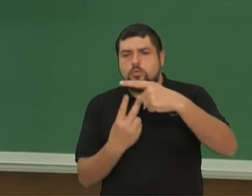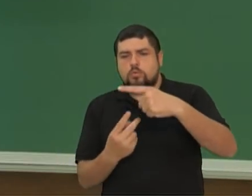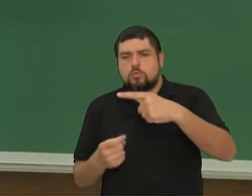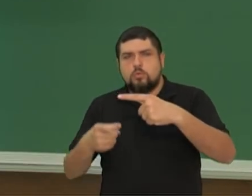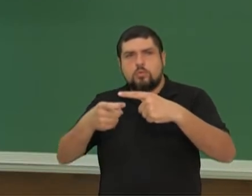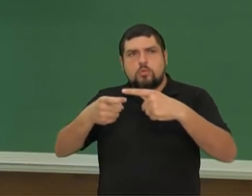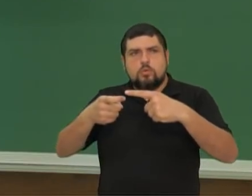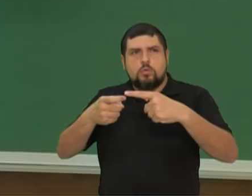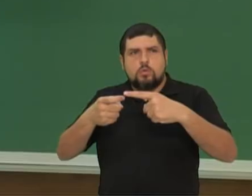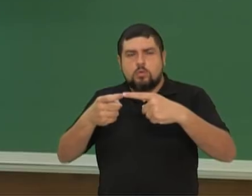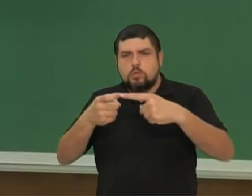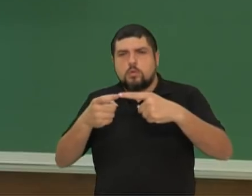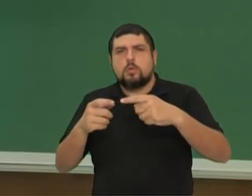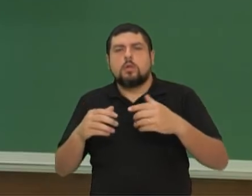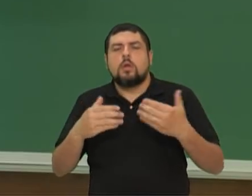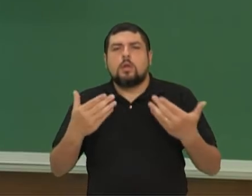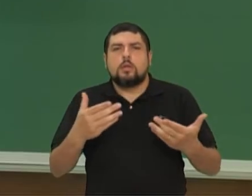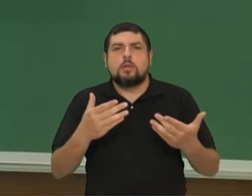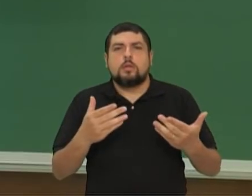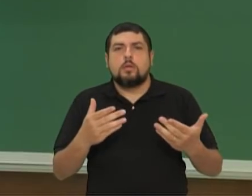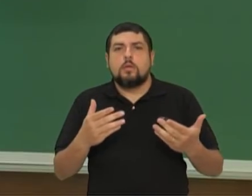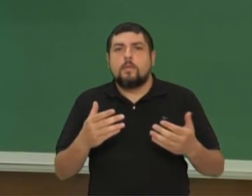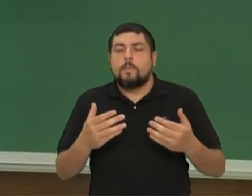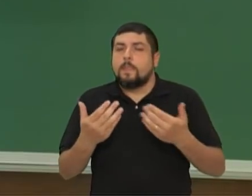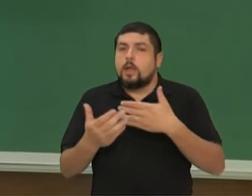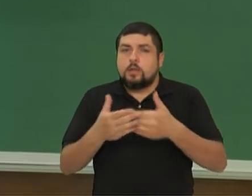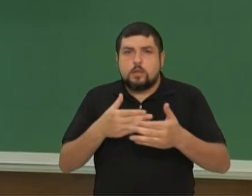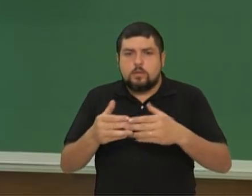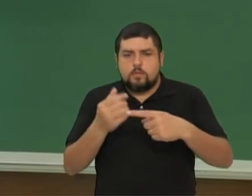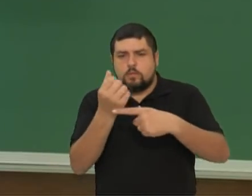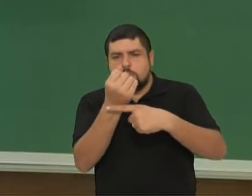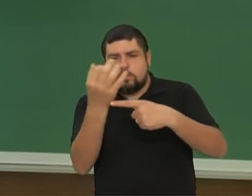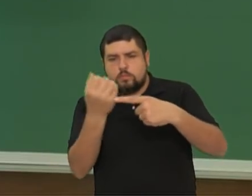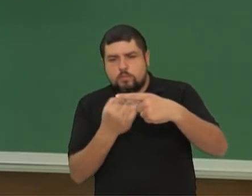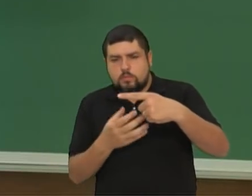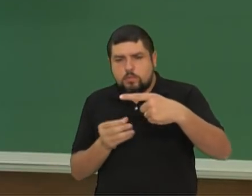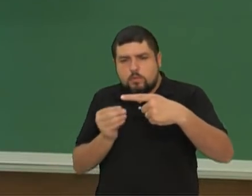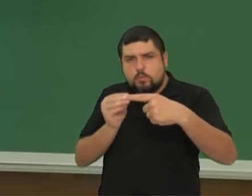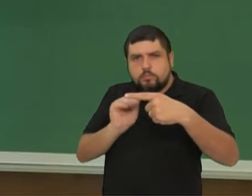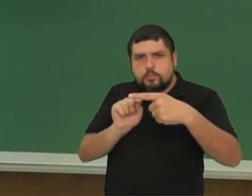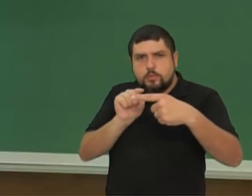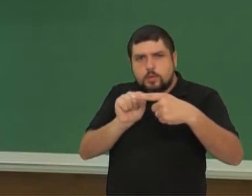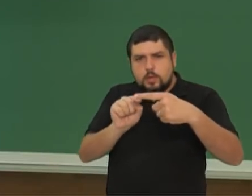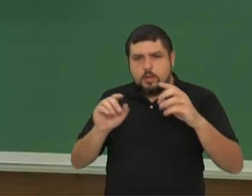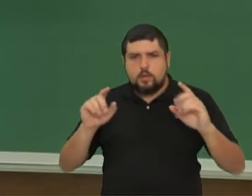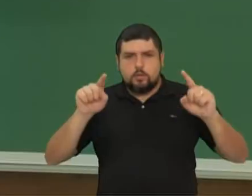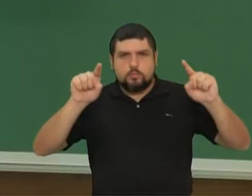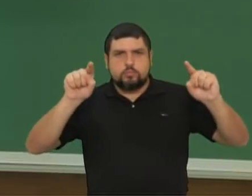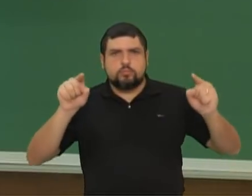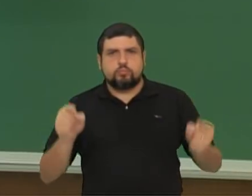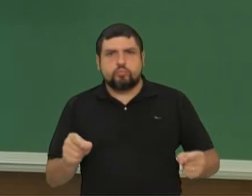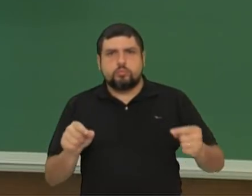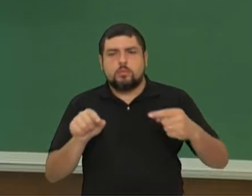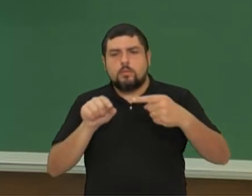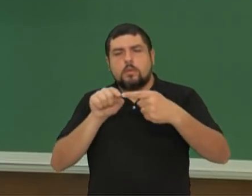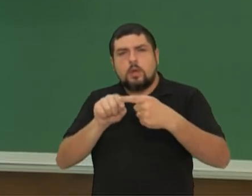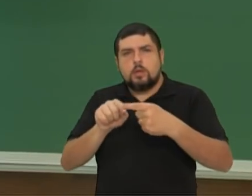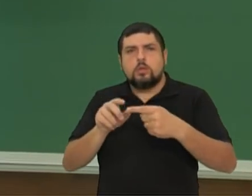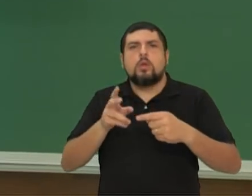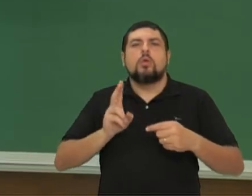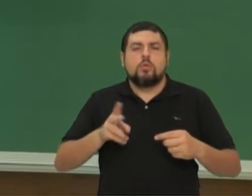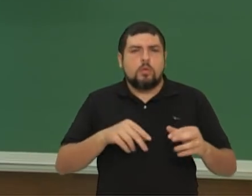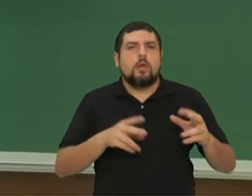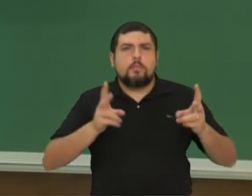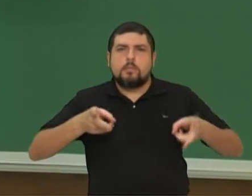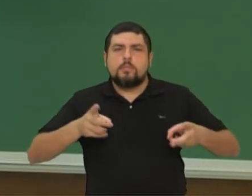olha só. Aqui, mesmo estando no denominador de uma fração dentro de um parênteses, continua sendo função exponencial, porque